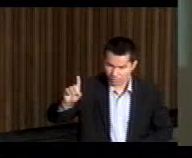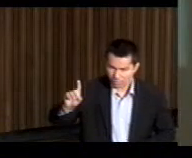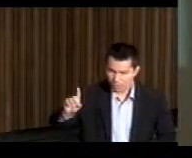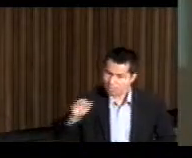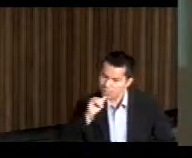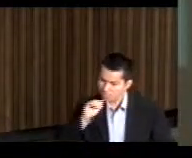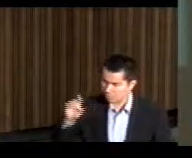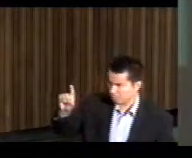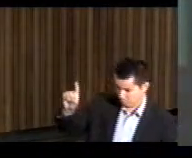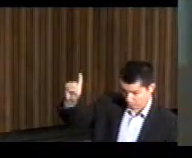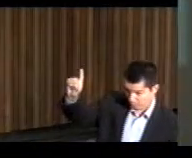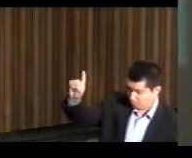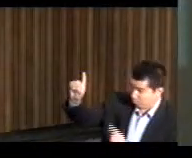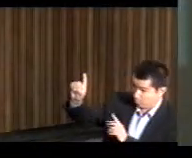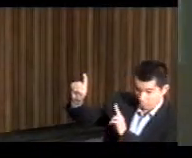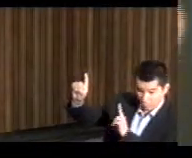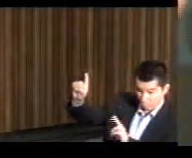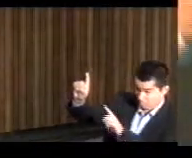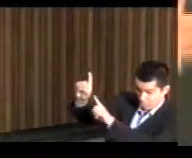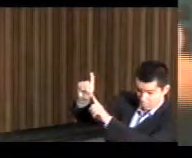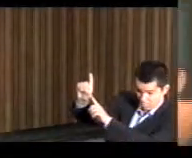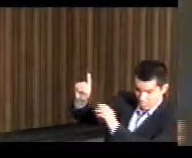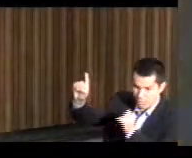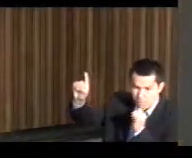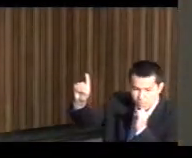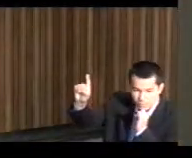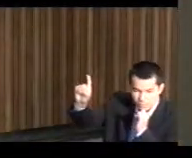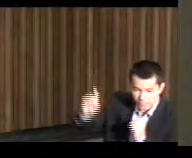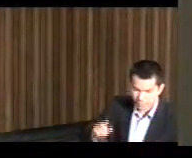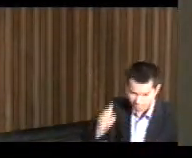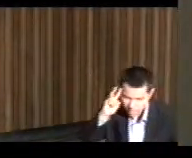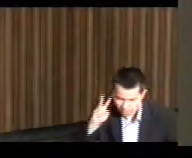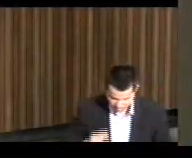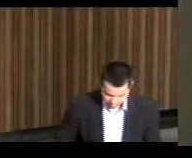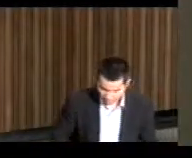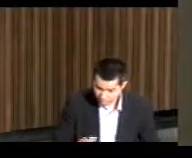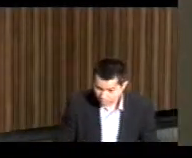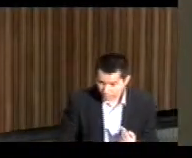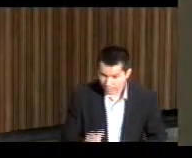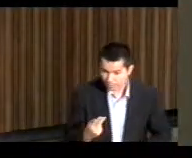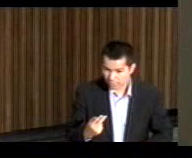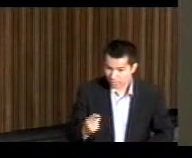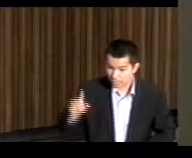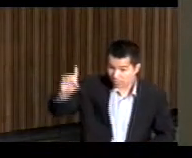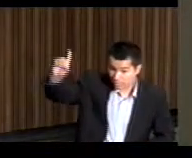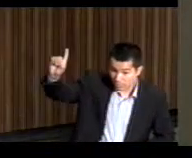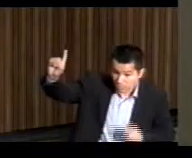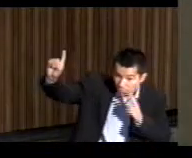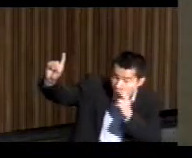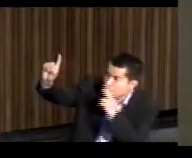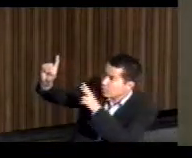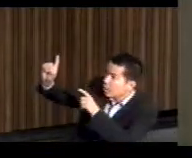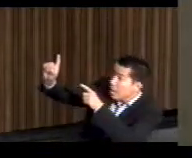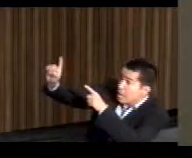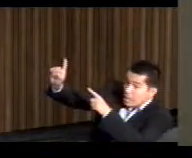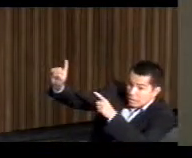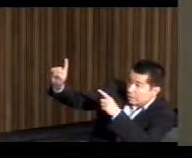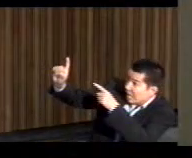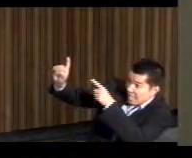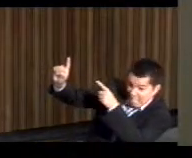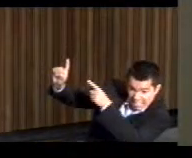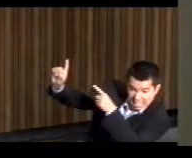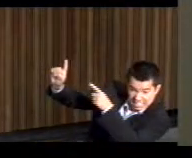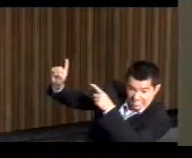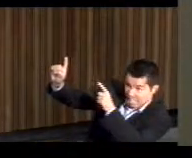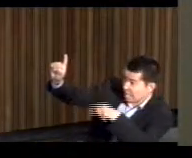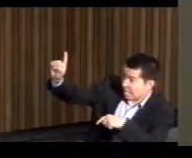exemplo, Agar teve um encontro com o anjo do Senhor e ela disse, olha, esse